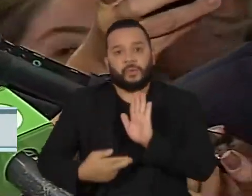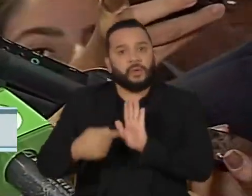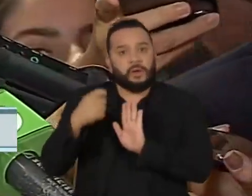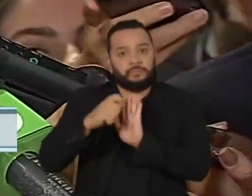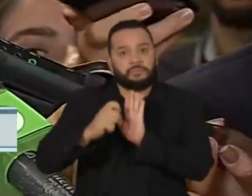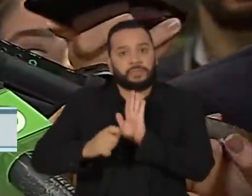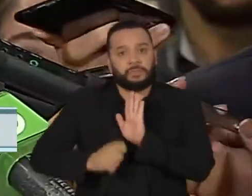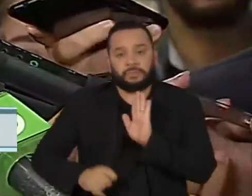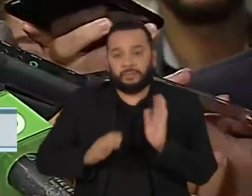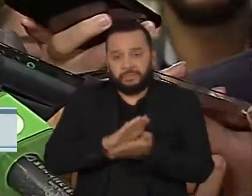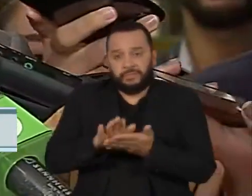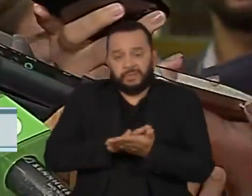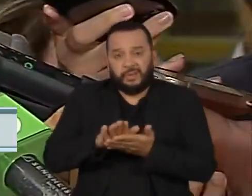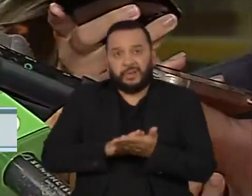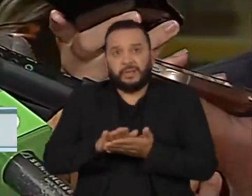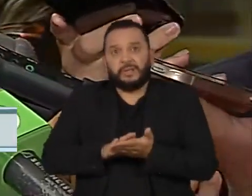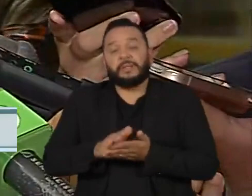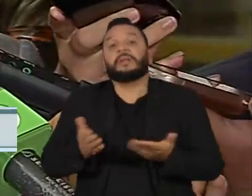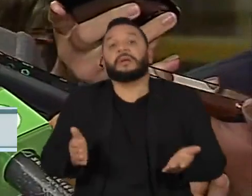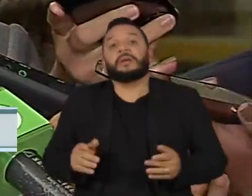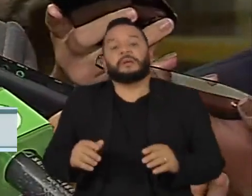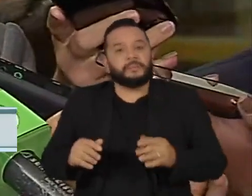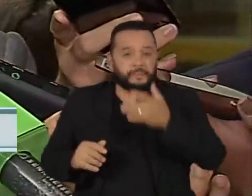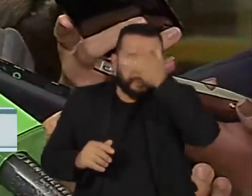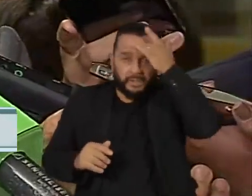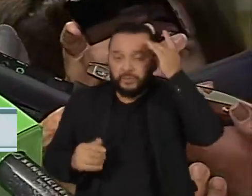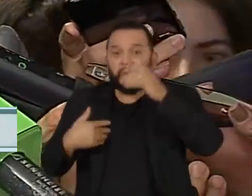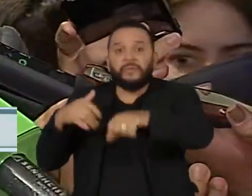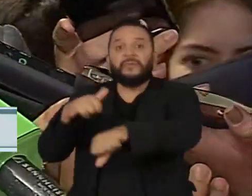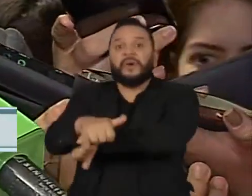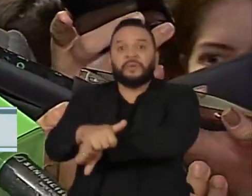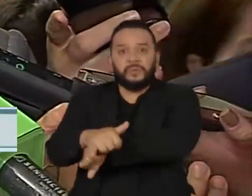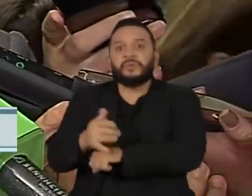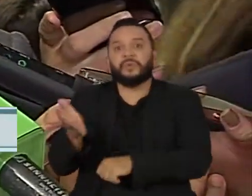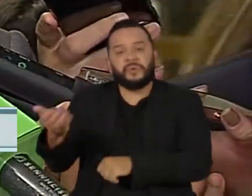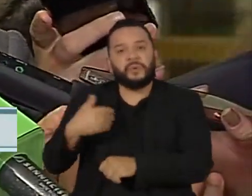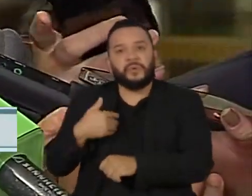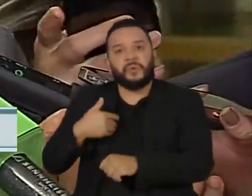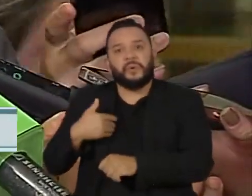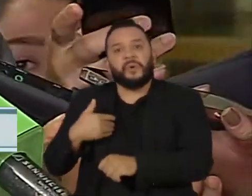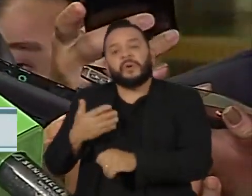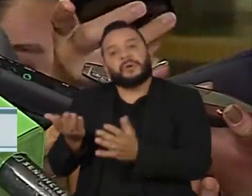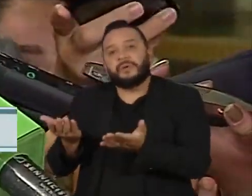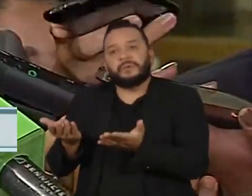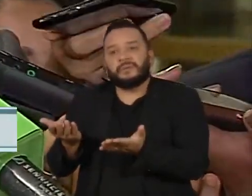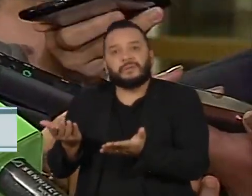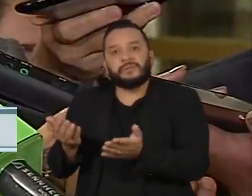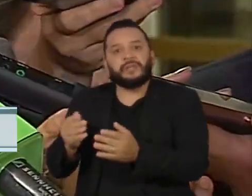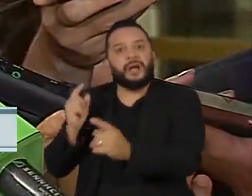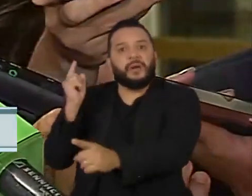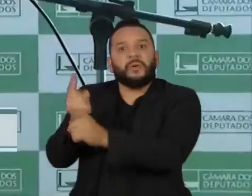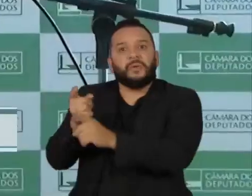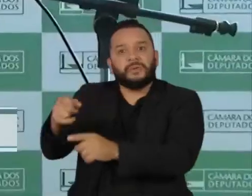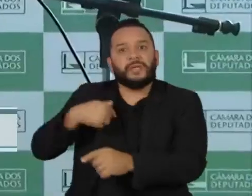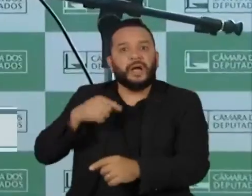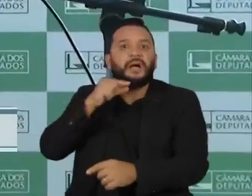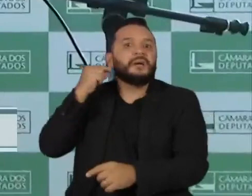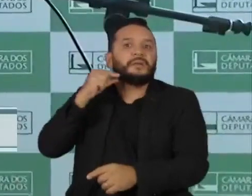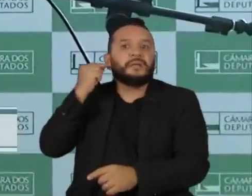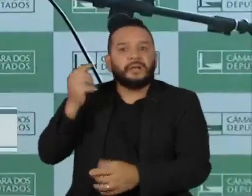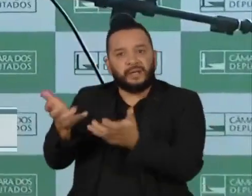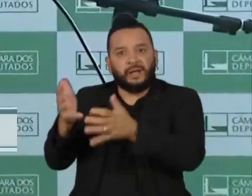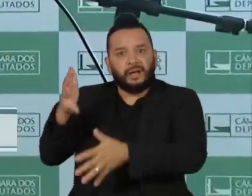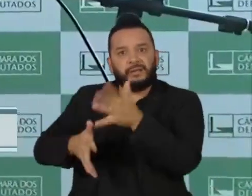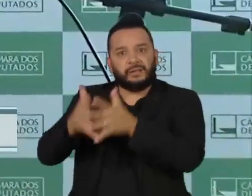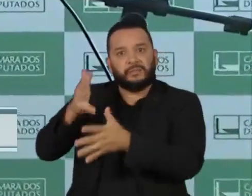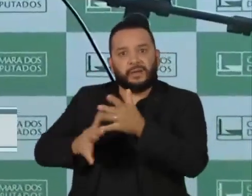acaba premiando aqueles que estiveram ausentes, atendendo ao presidente da Câmara, trabalharam pela obstrução. Mais